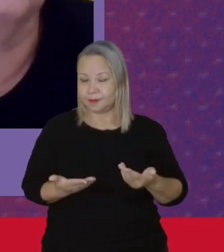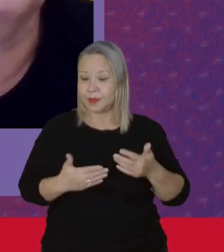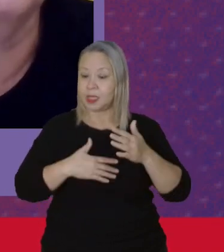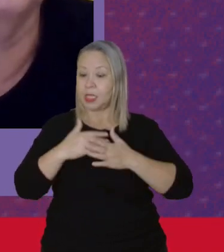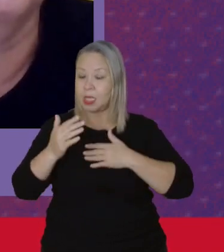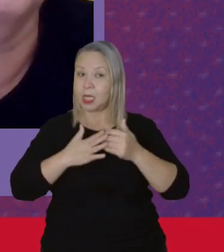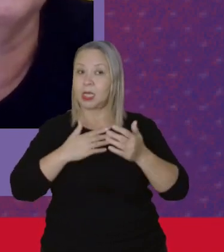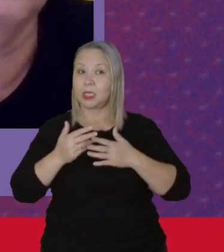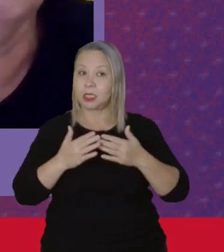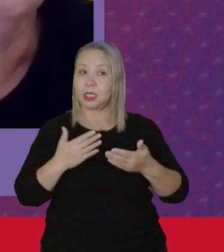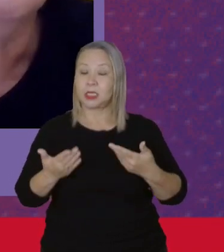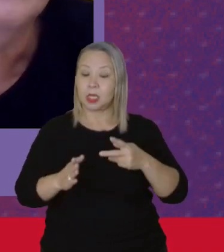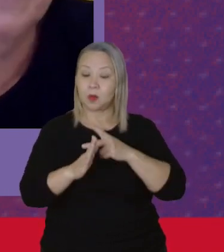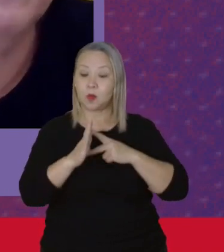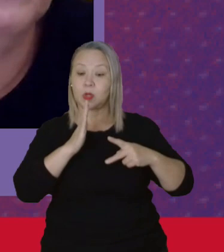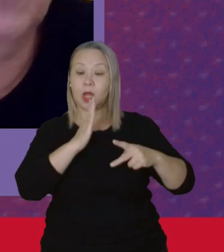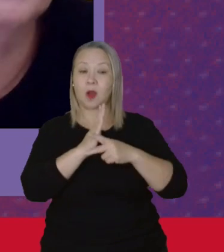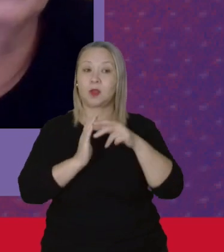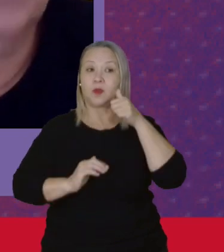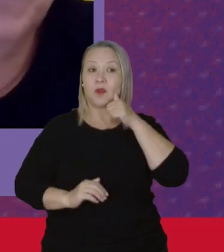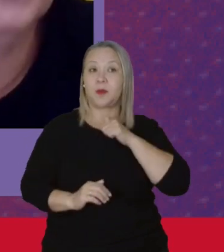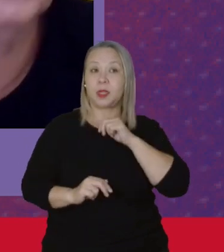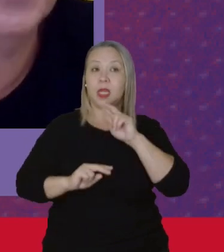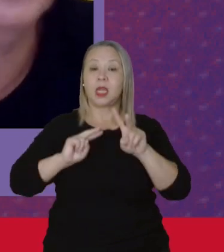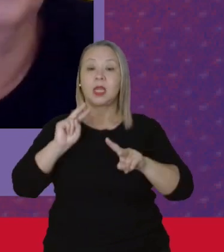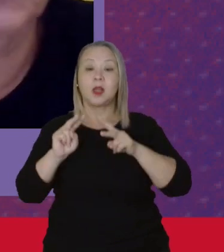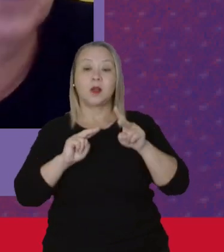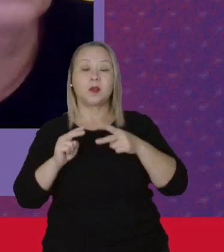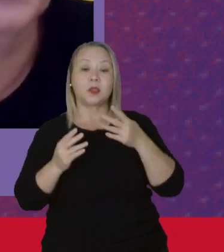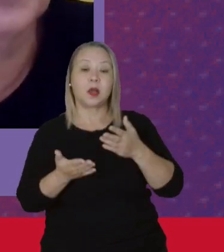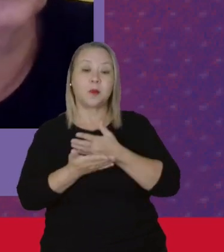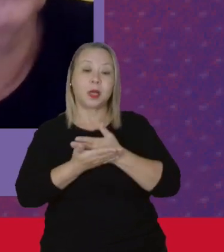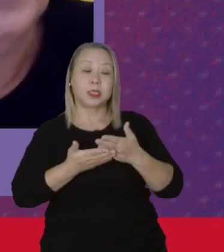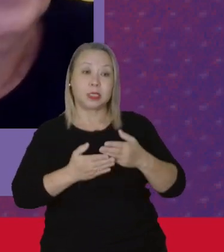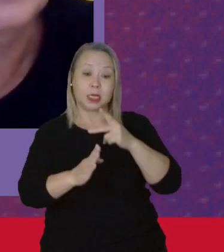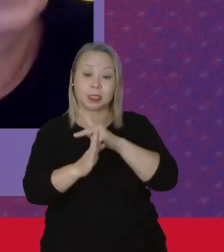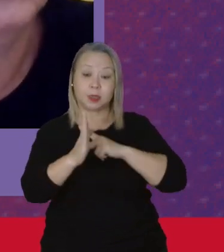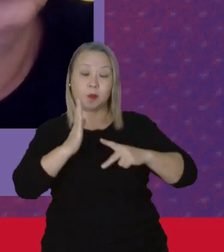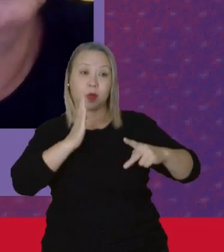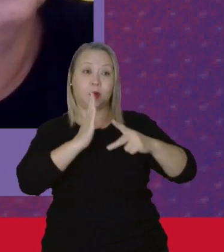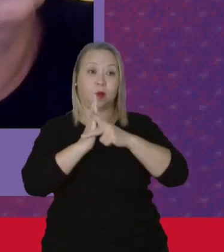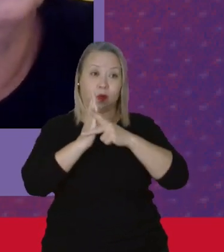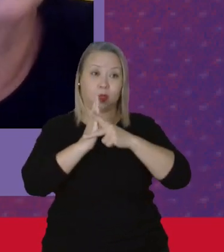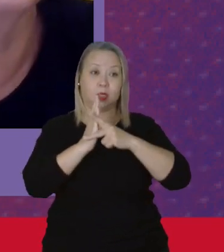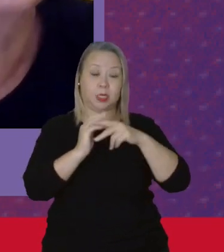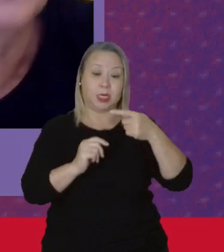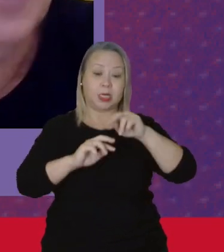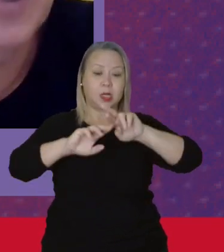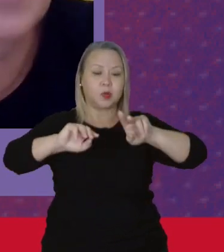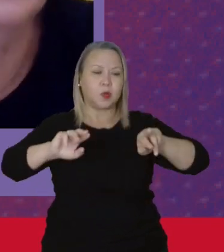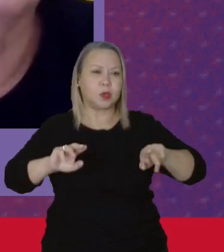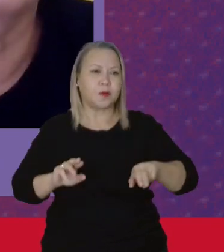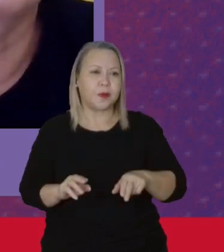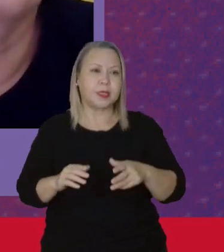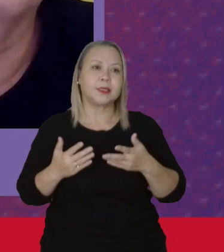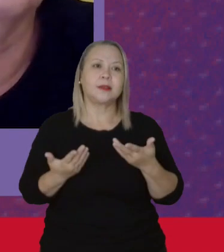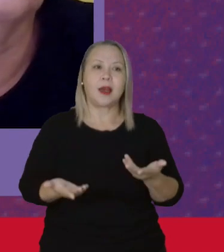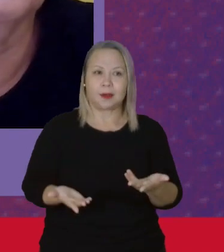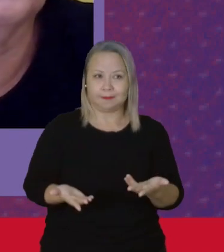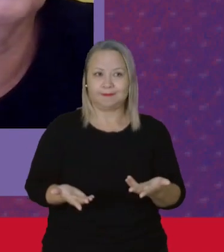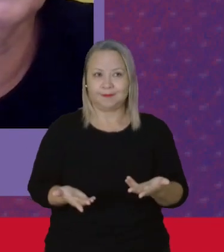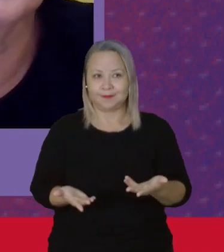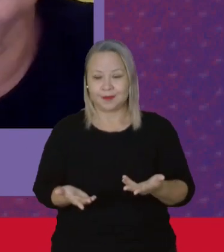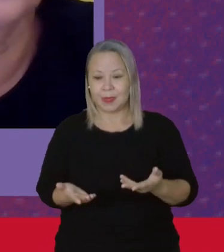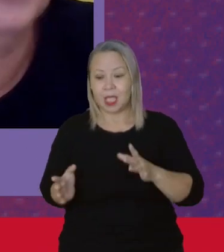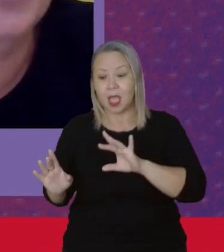exercendo o protagonismo feminino e visualizando a partir desse protagonismo e da sua diversidade a